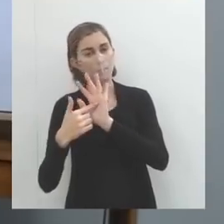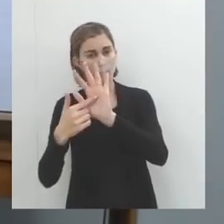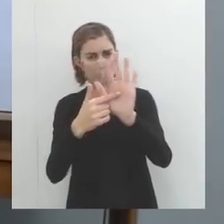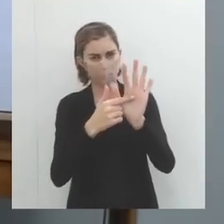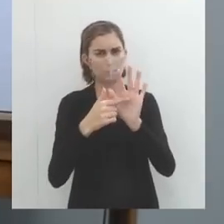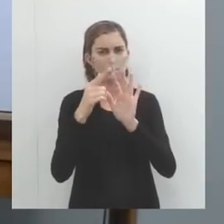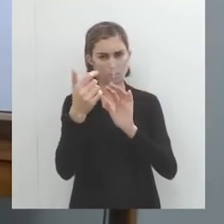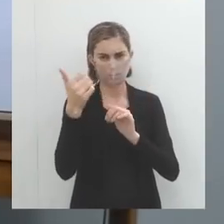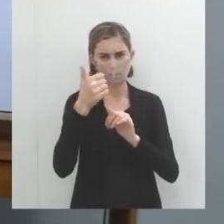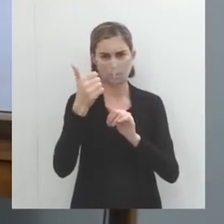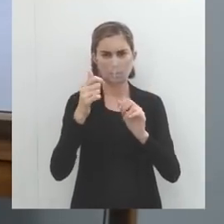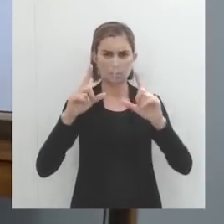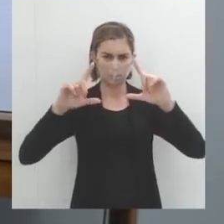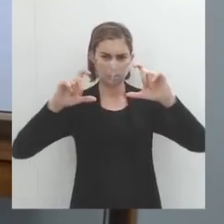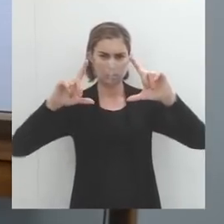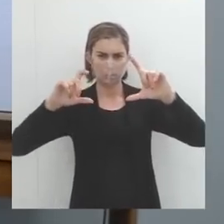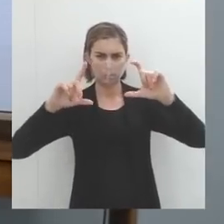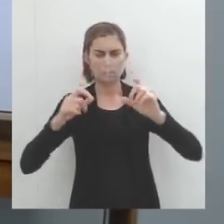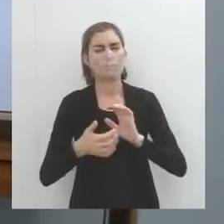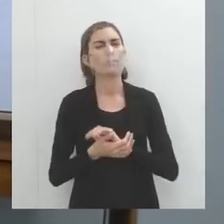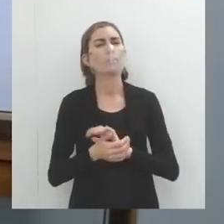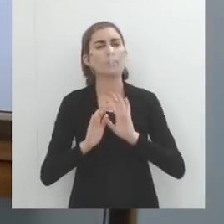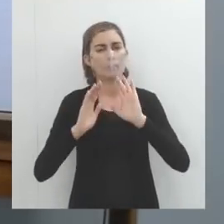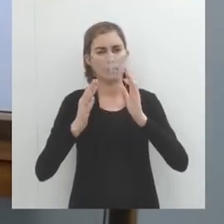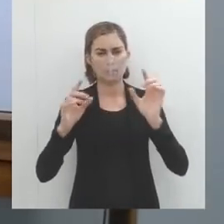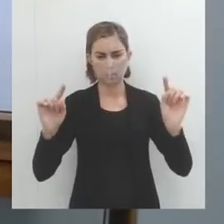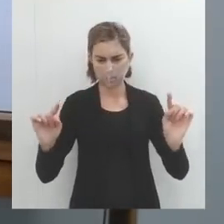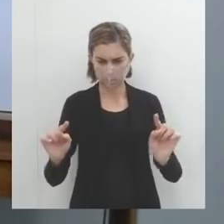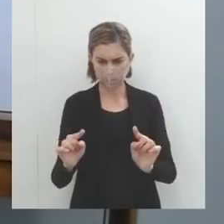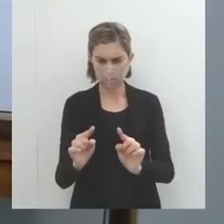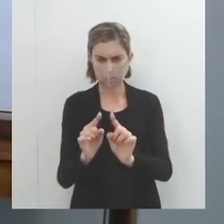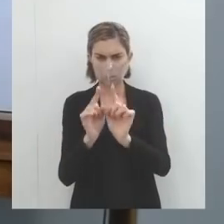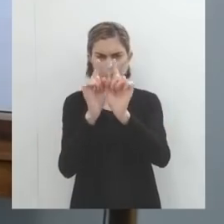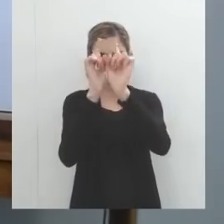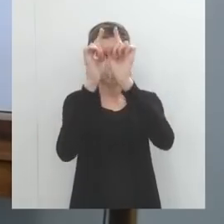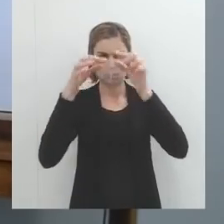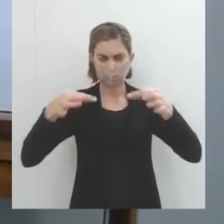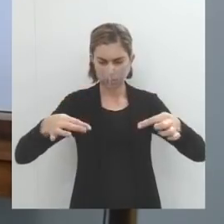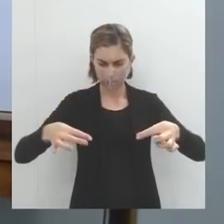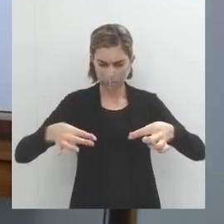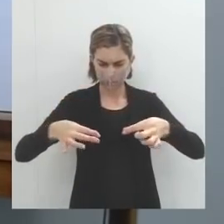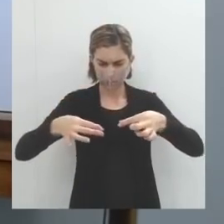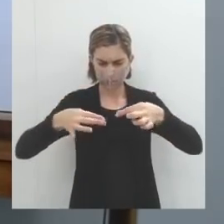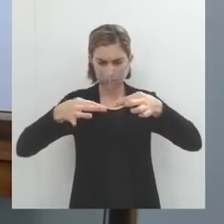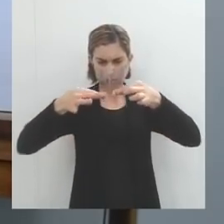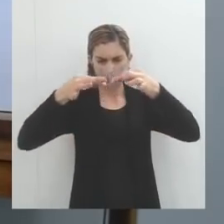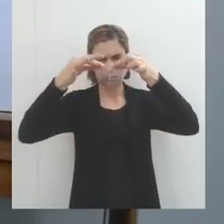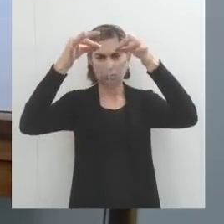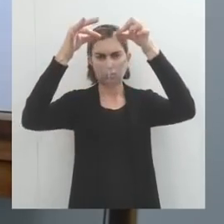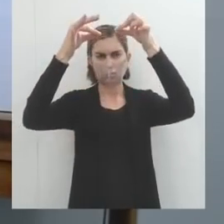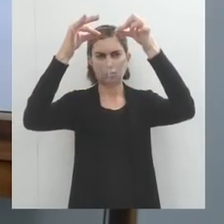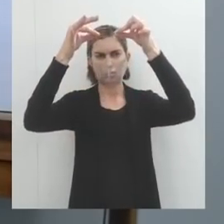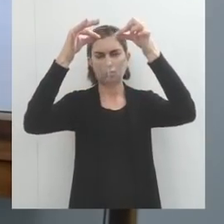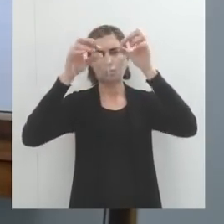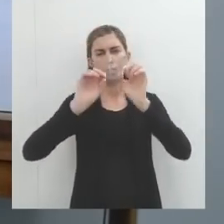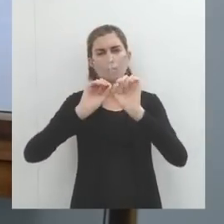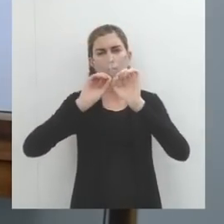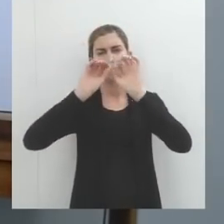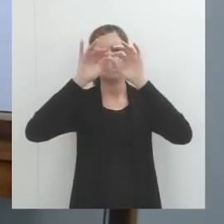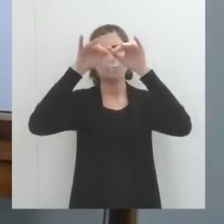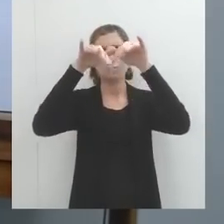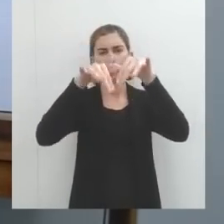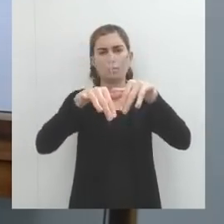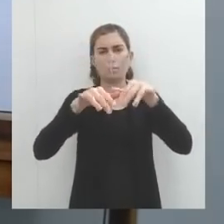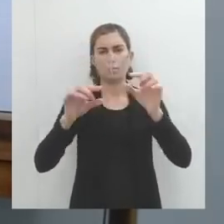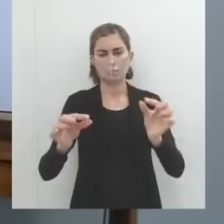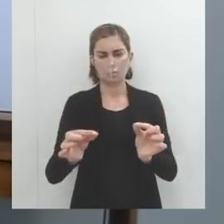vocês na primeira imagem, eles são exatamente dois tubinhos que vão subir, saindo